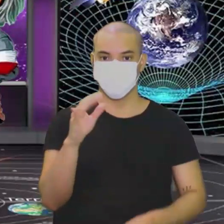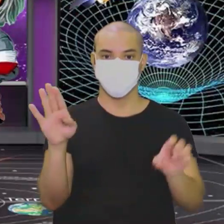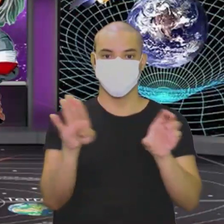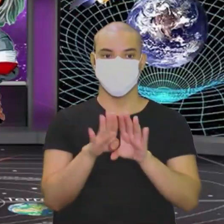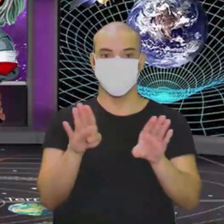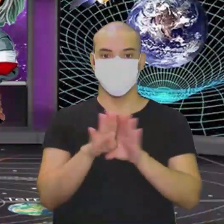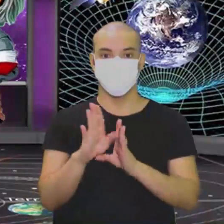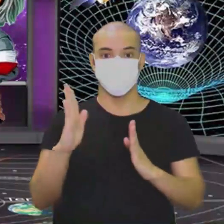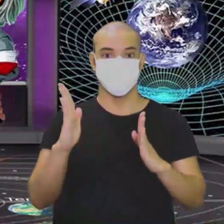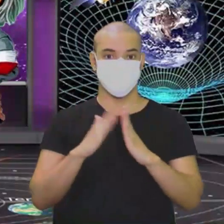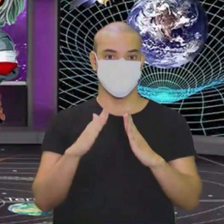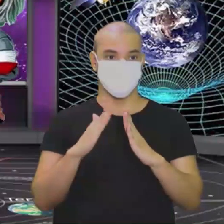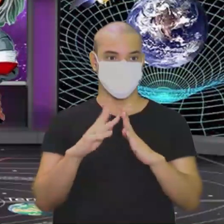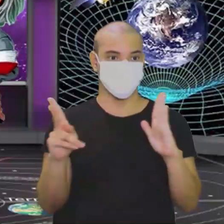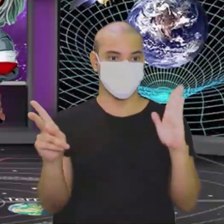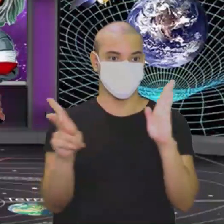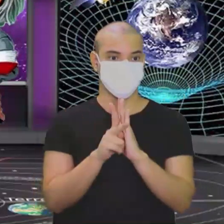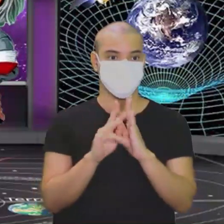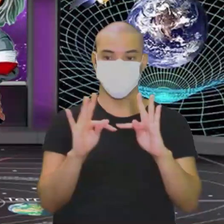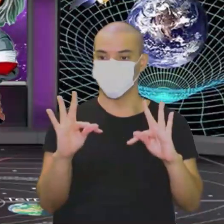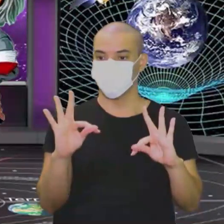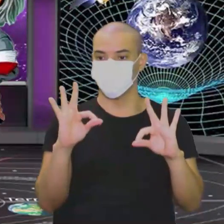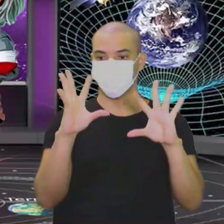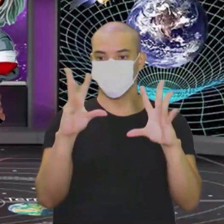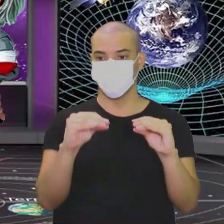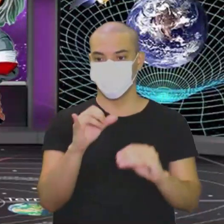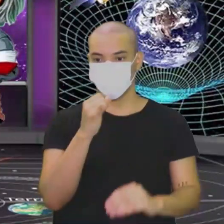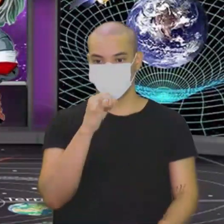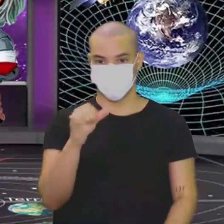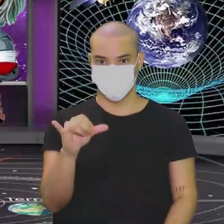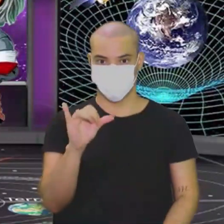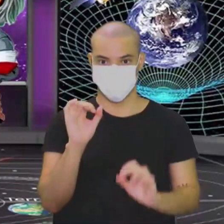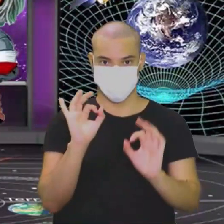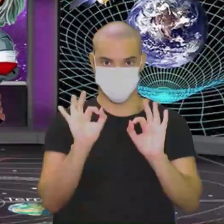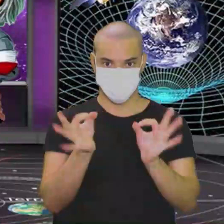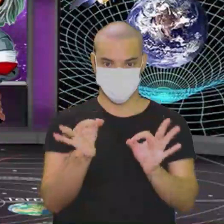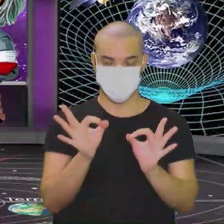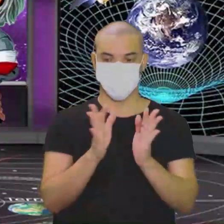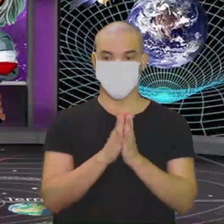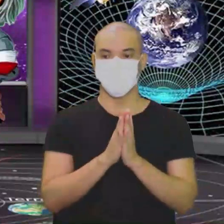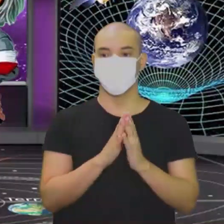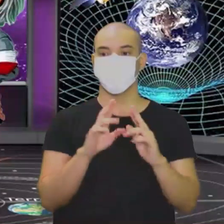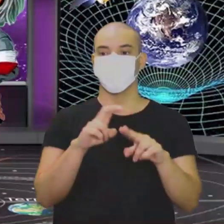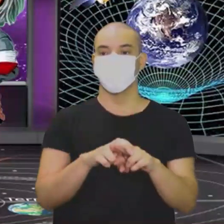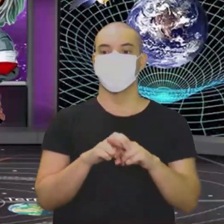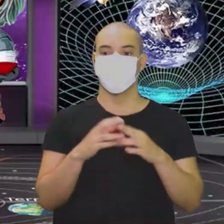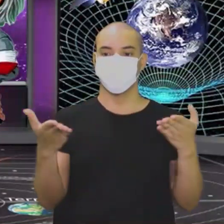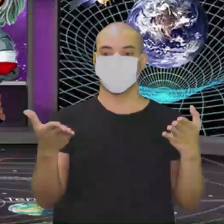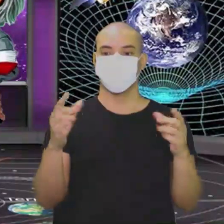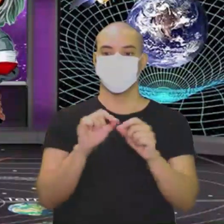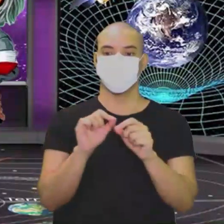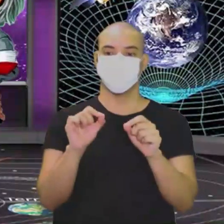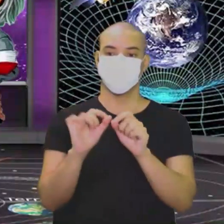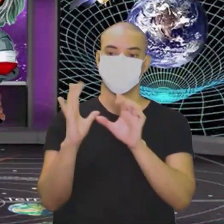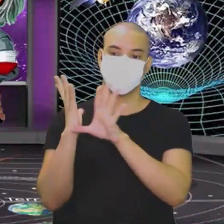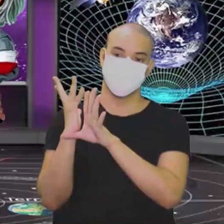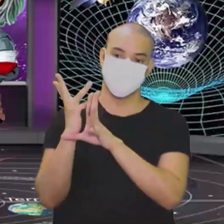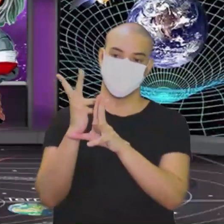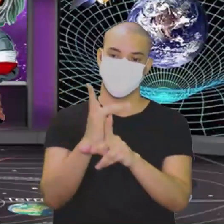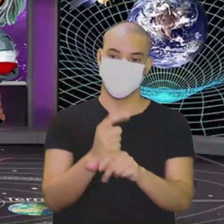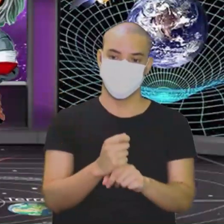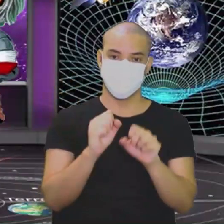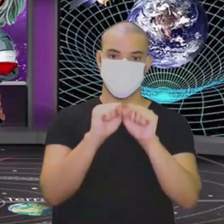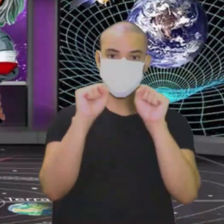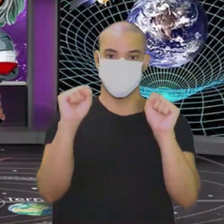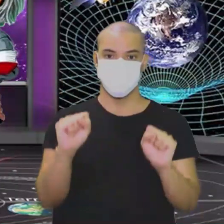em residências, tudo que envolve instalações elétricas, ok? Então hoje nós vamos aí fazer uma revisão dos nossos